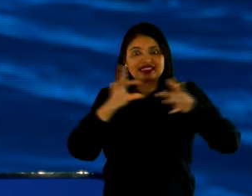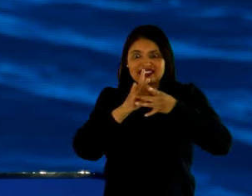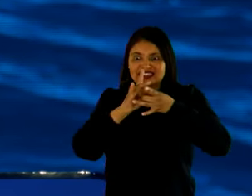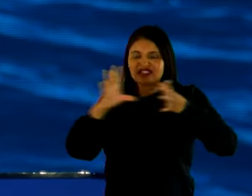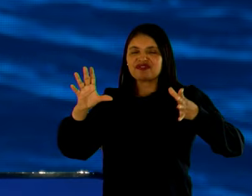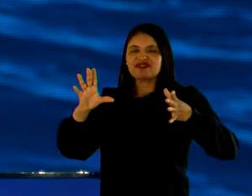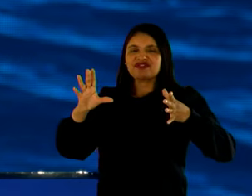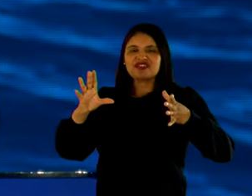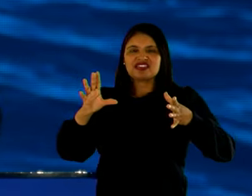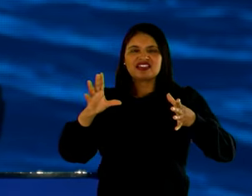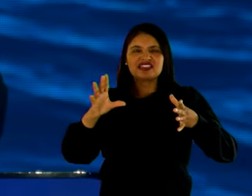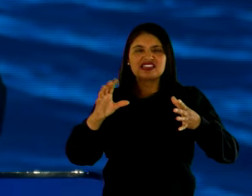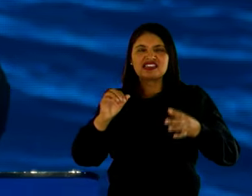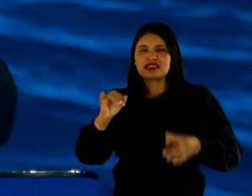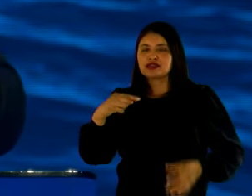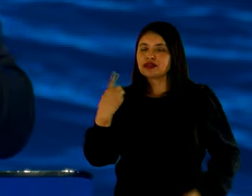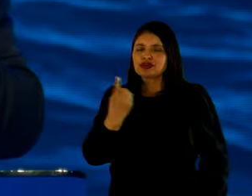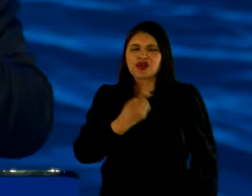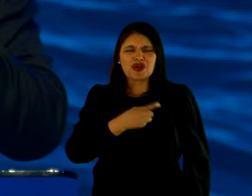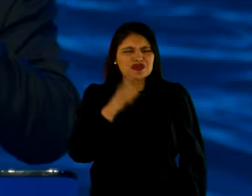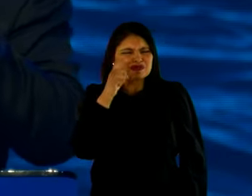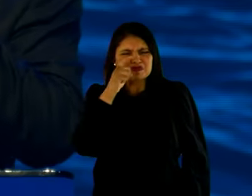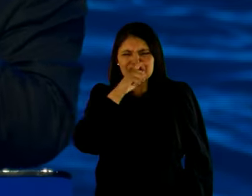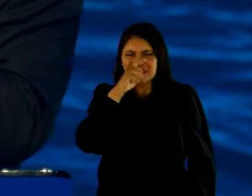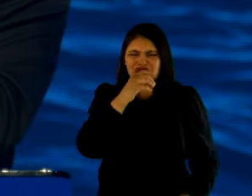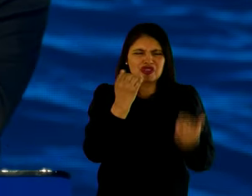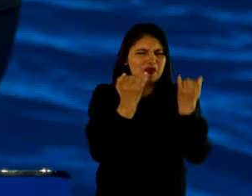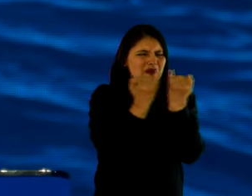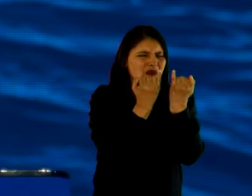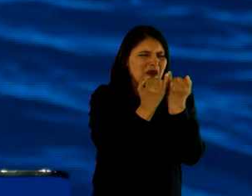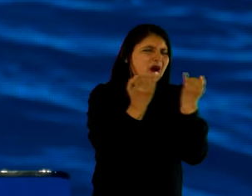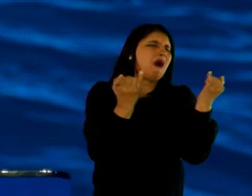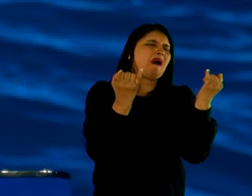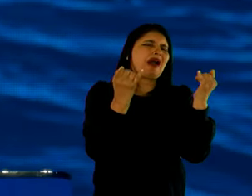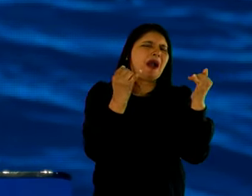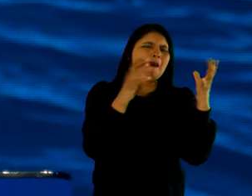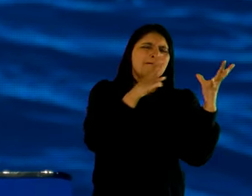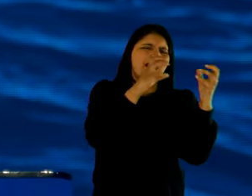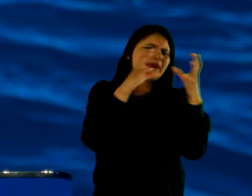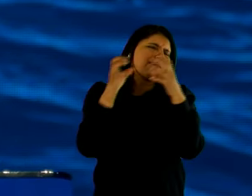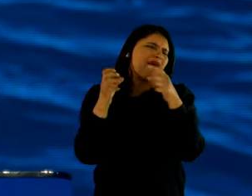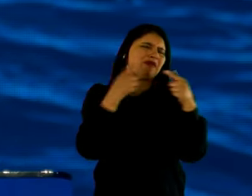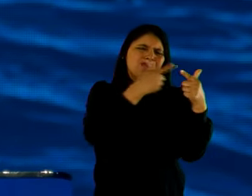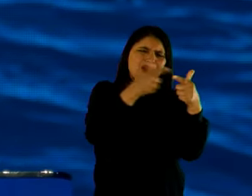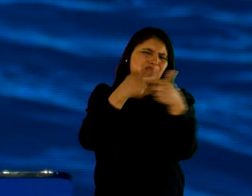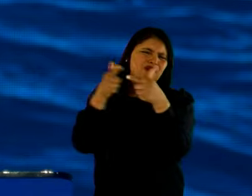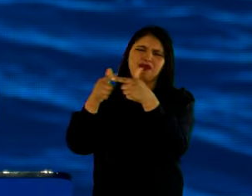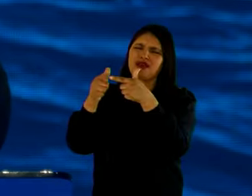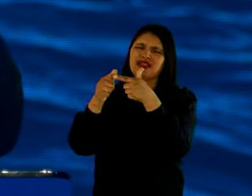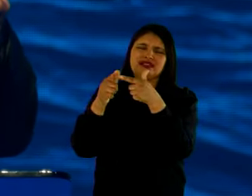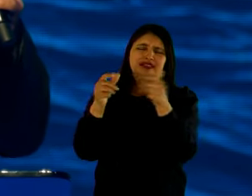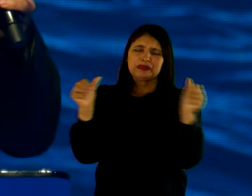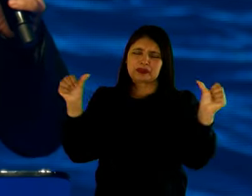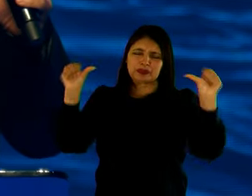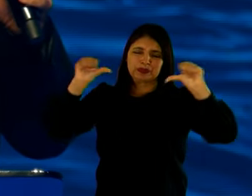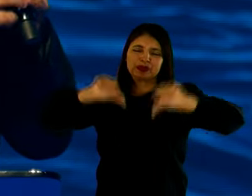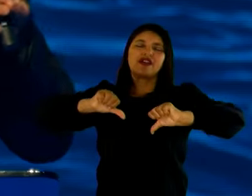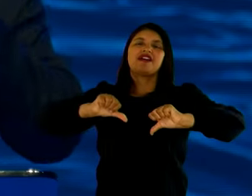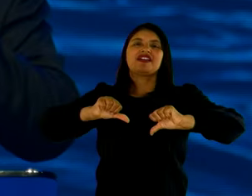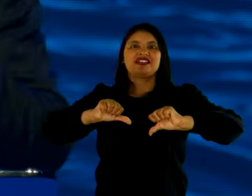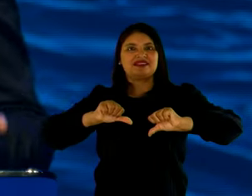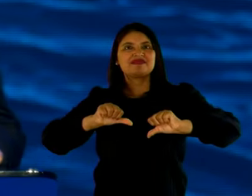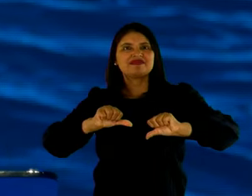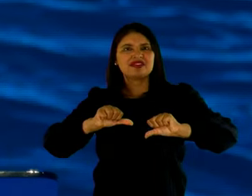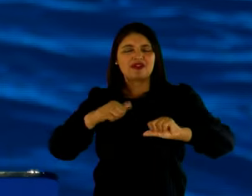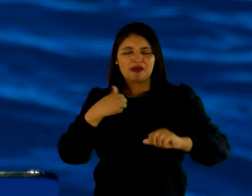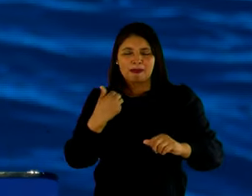remoto. Deus não faz isso. Ele te deu o livre arbítrio, não deu? Livre escolha. Escolha